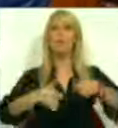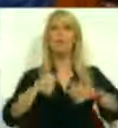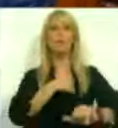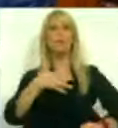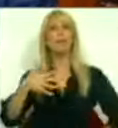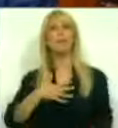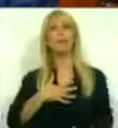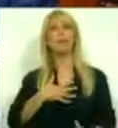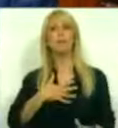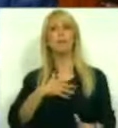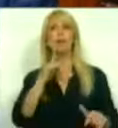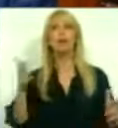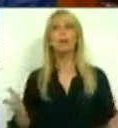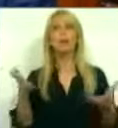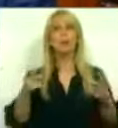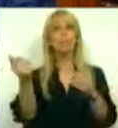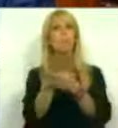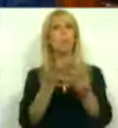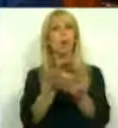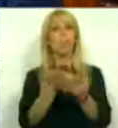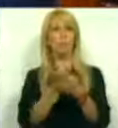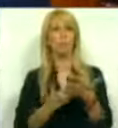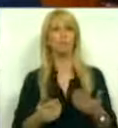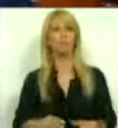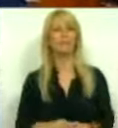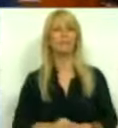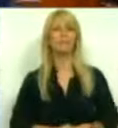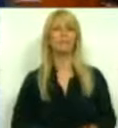das empresas, dinamizar a economia.